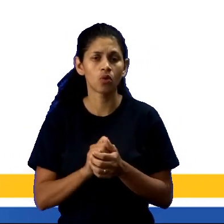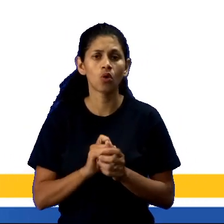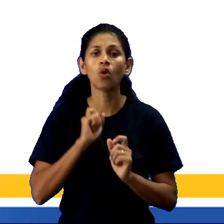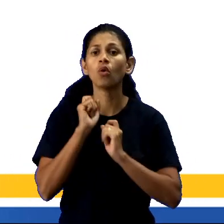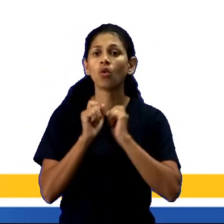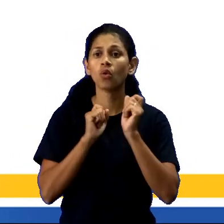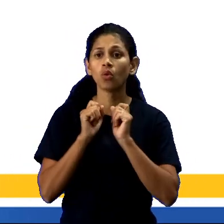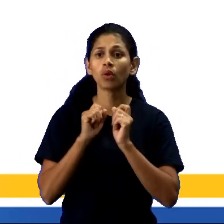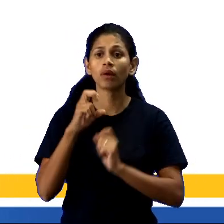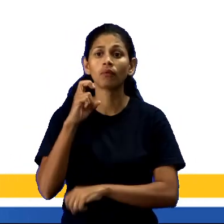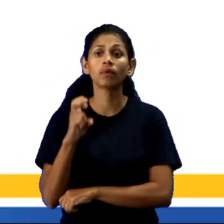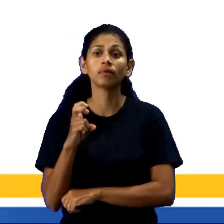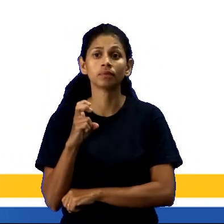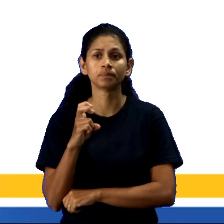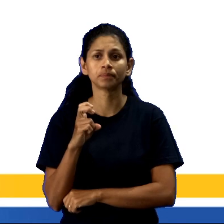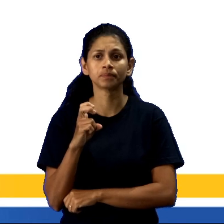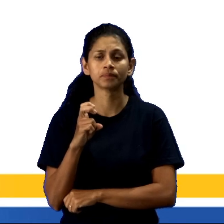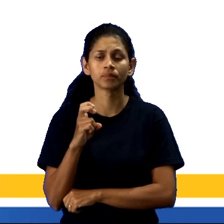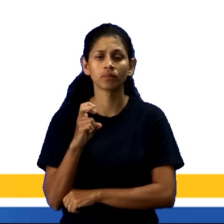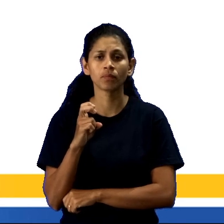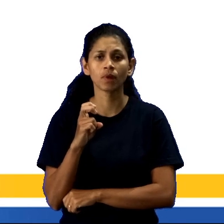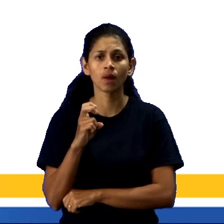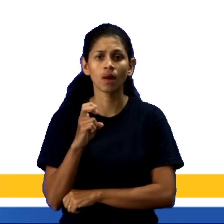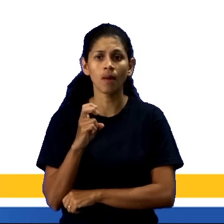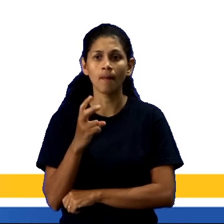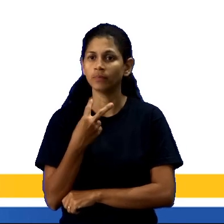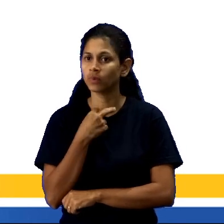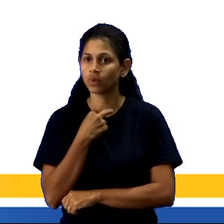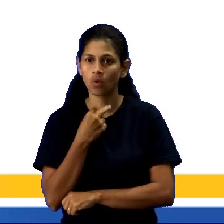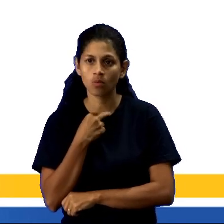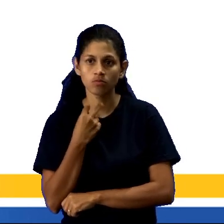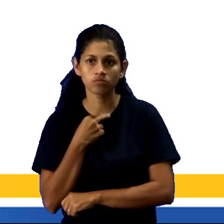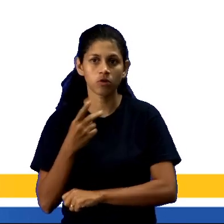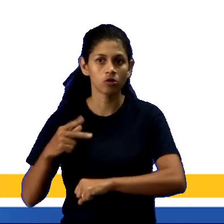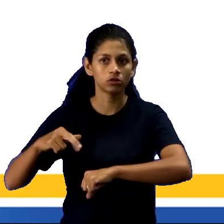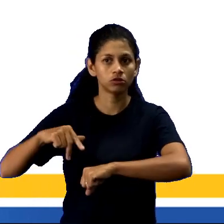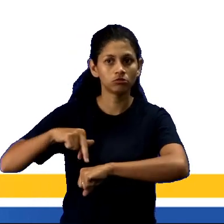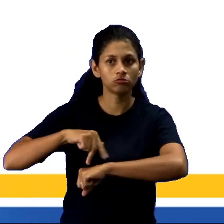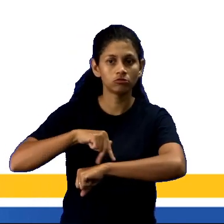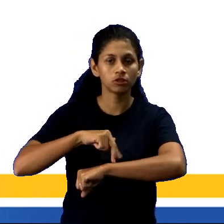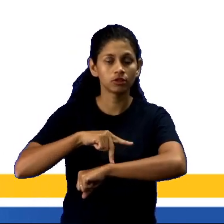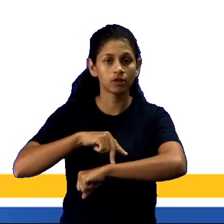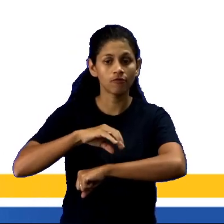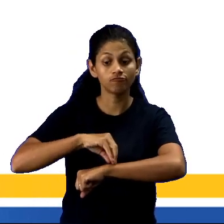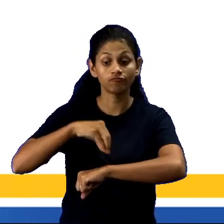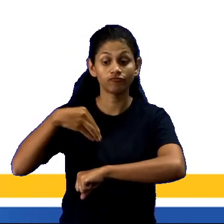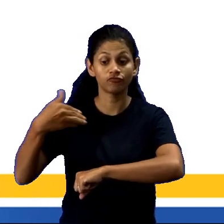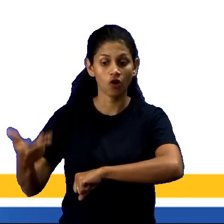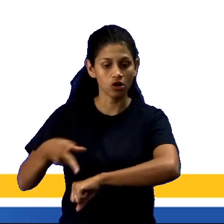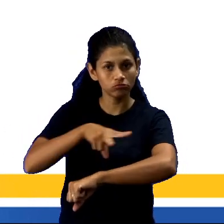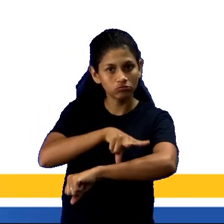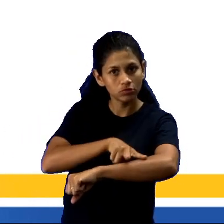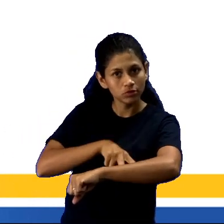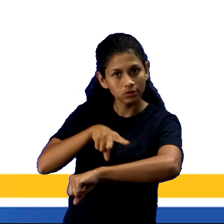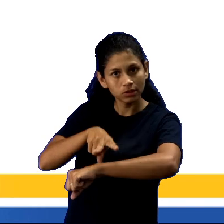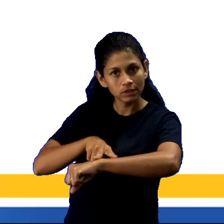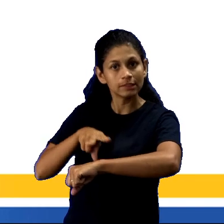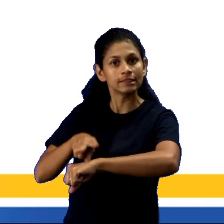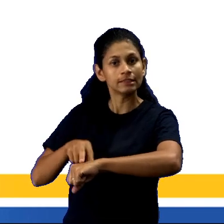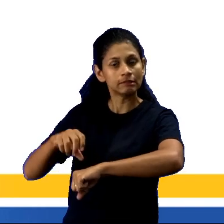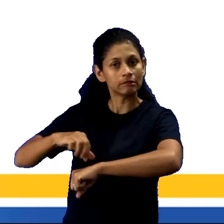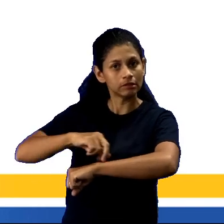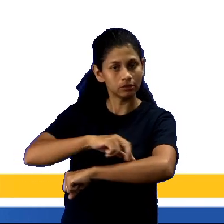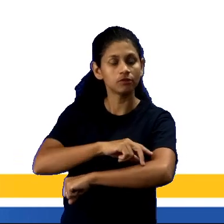diz o inciso 5º? É proibido ao pedestre andar fora da faixa própria, passarela,